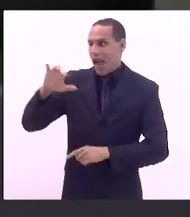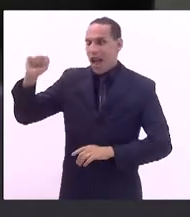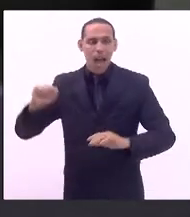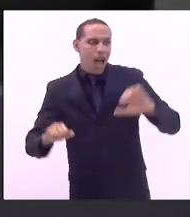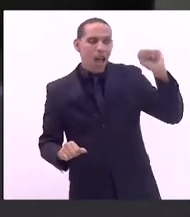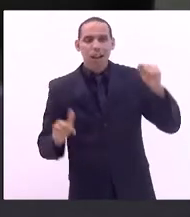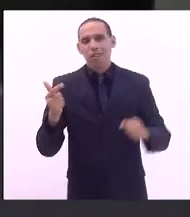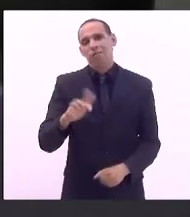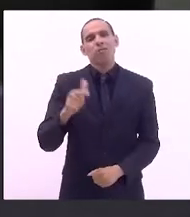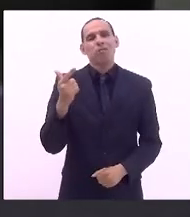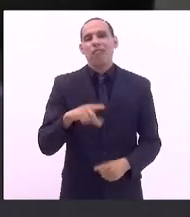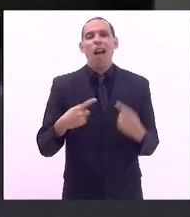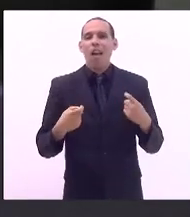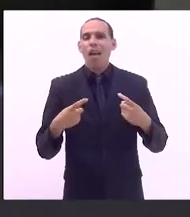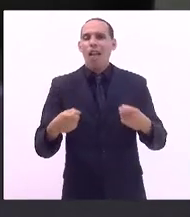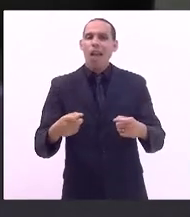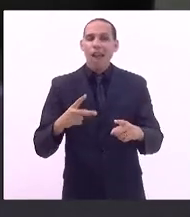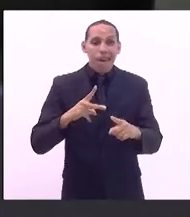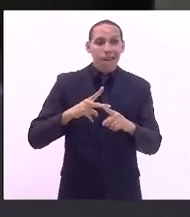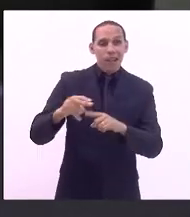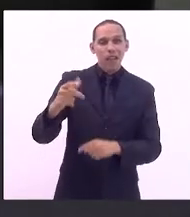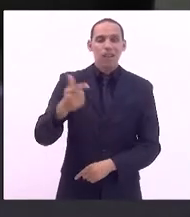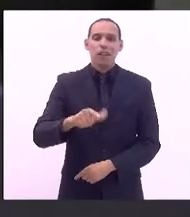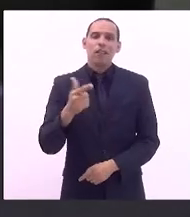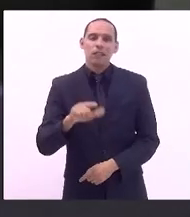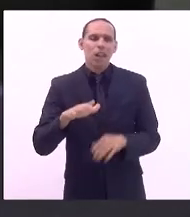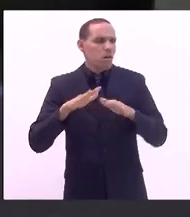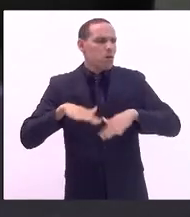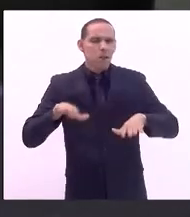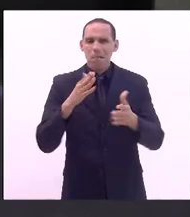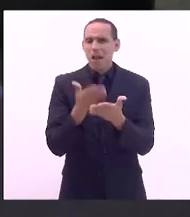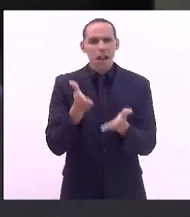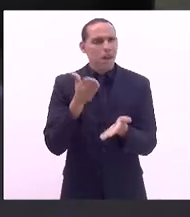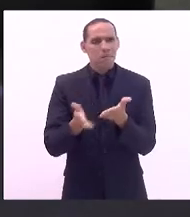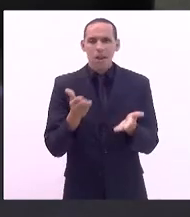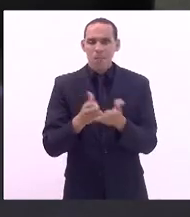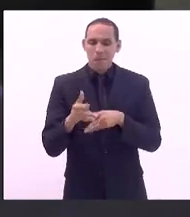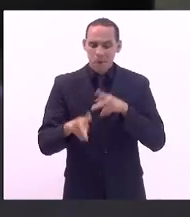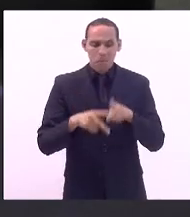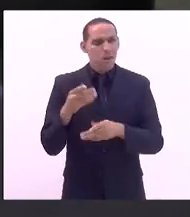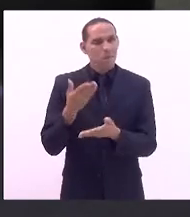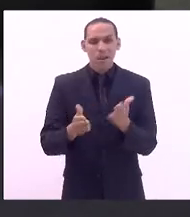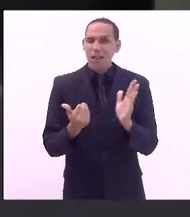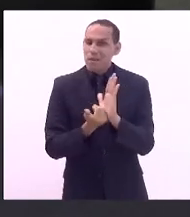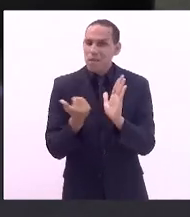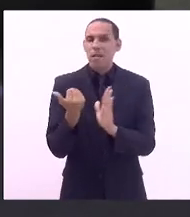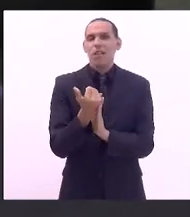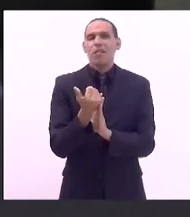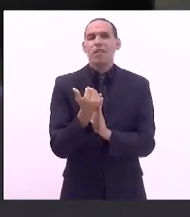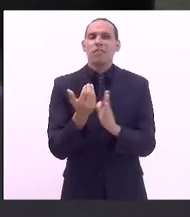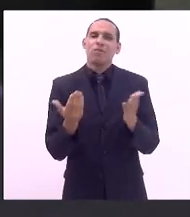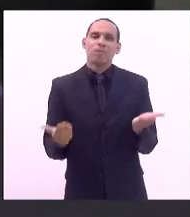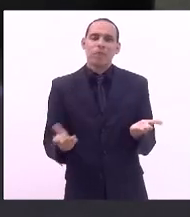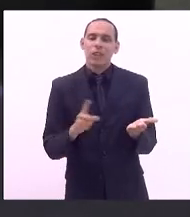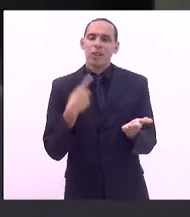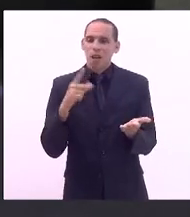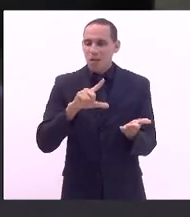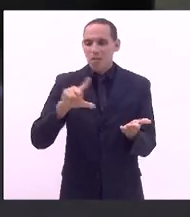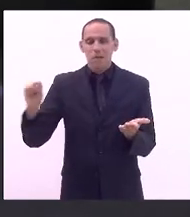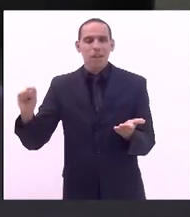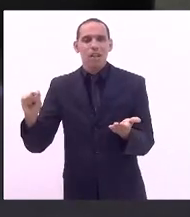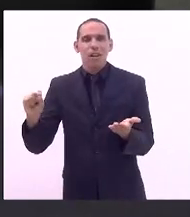em uma guerra não existe vencedor todos saem perdendo e a população é que é mais perde né então a gente tem que